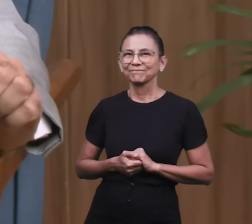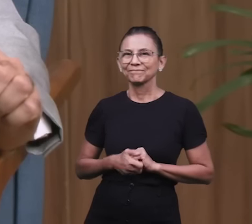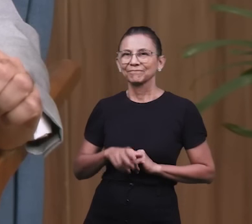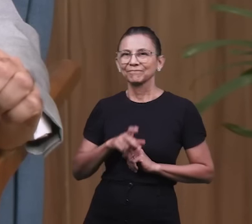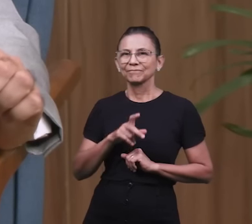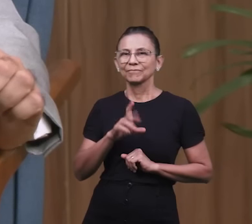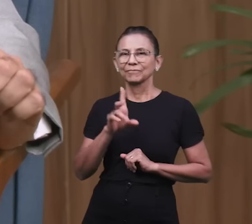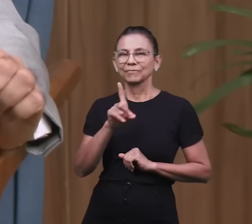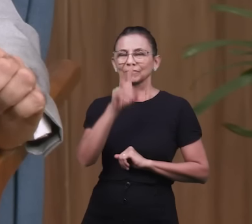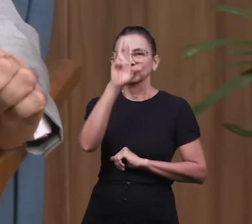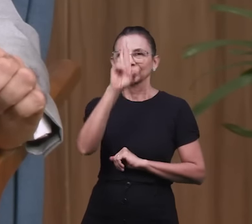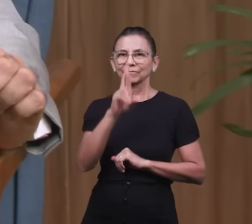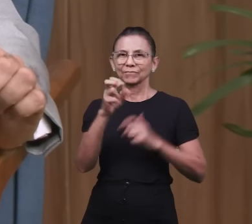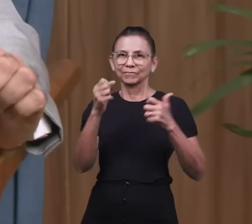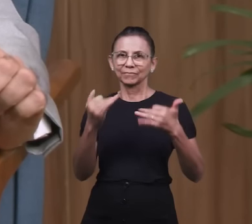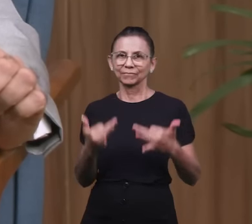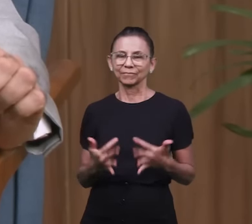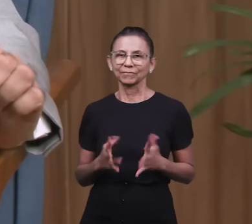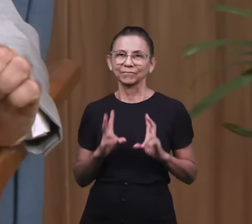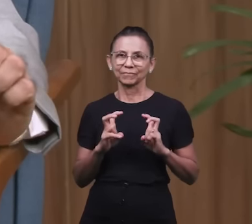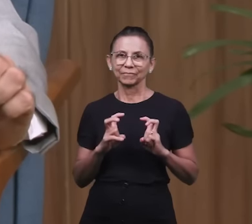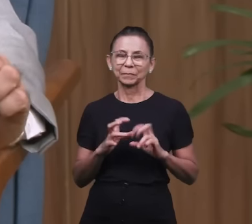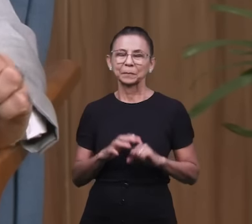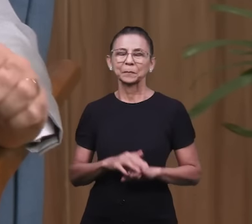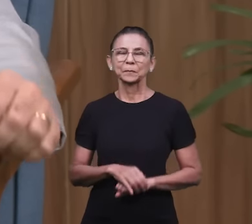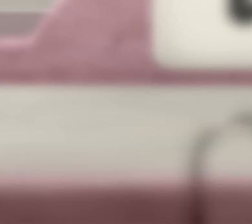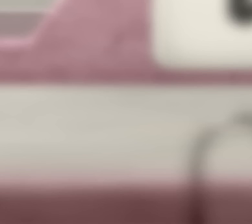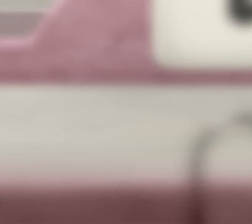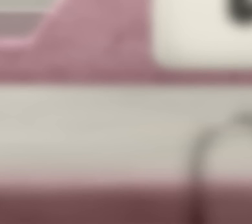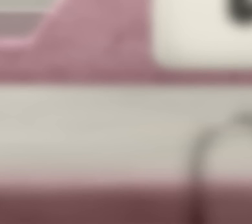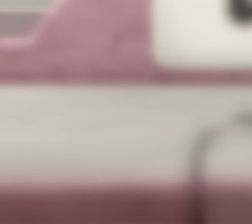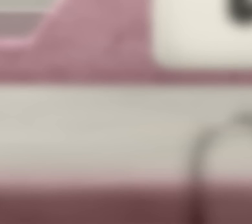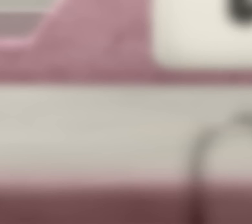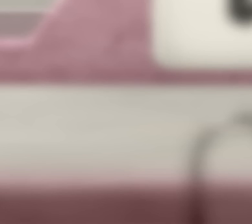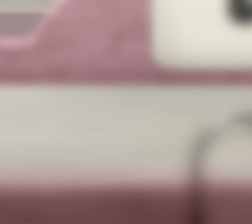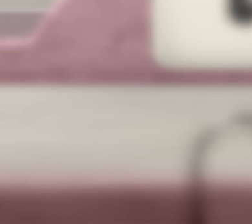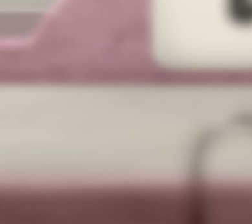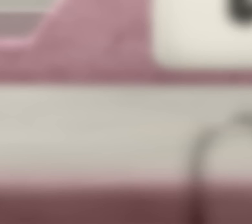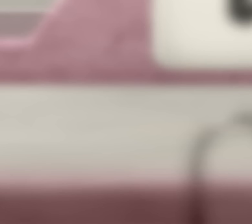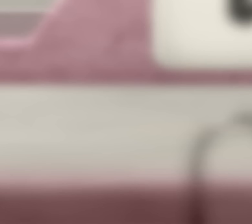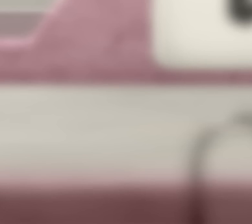você assiste a Dra Fernanda becalli discorrendo sobre esse assunto